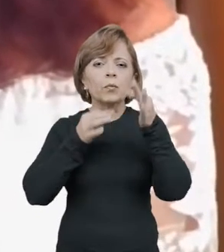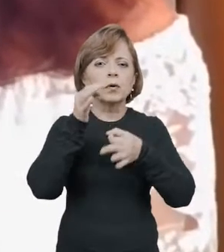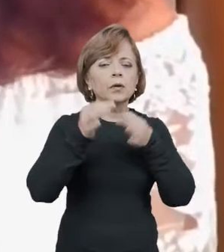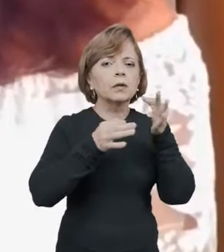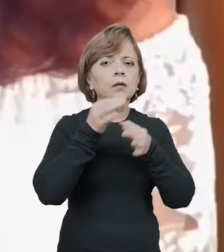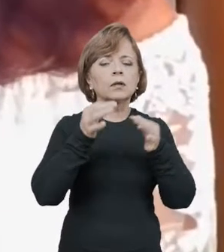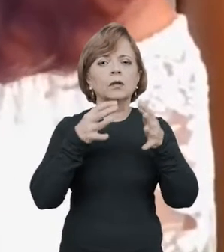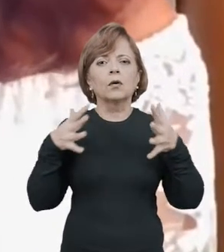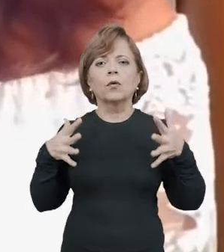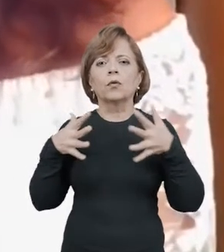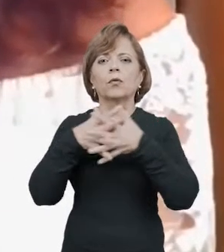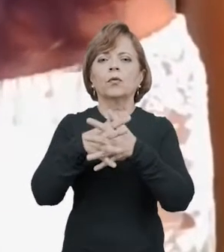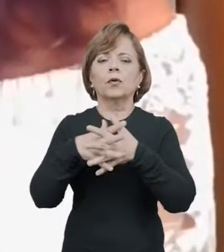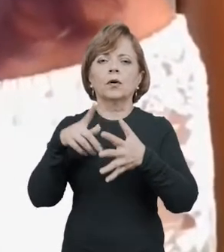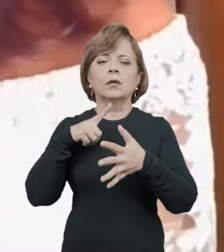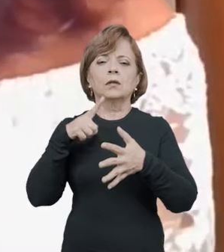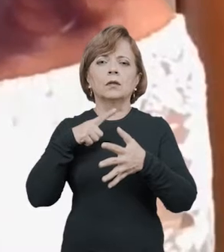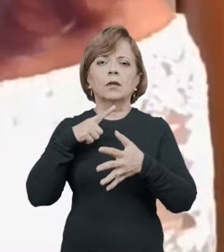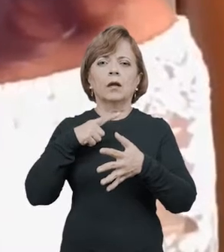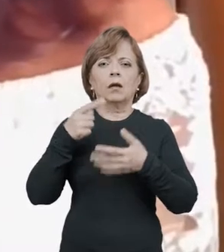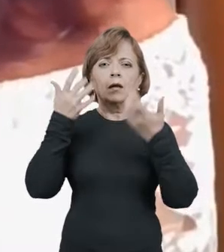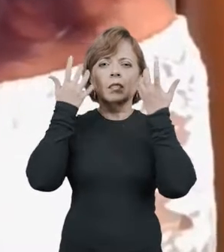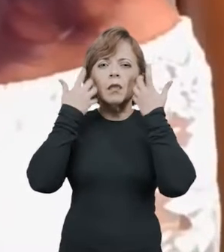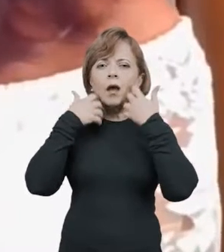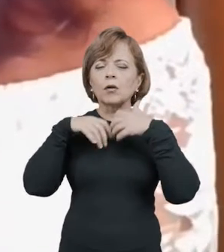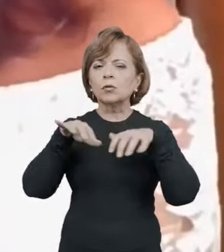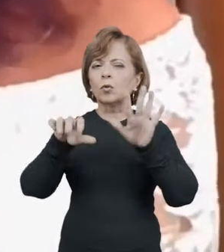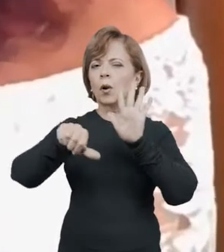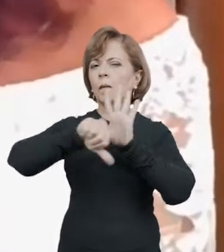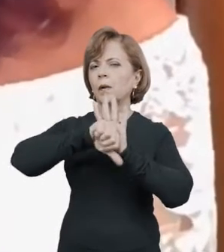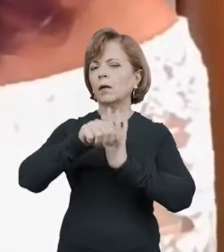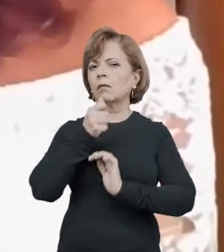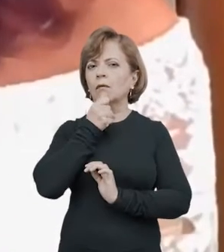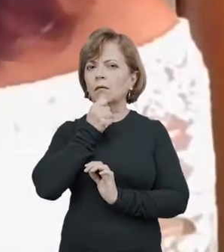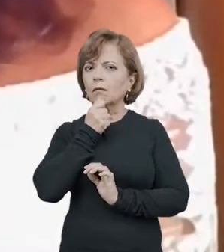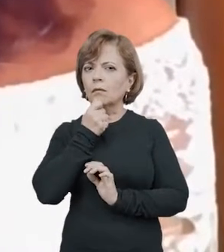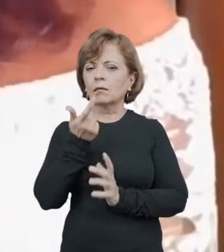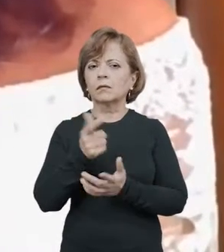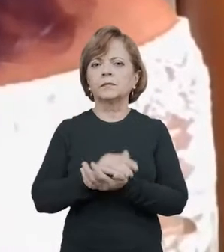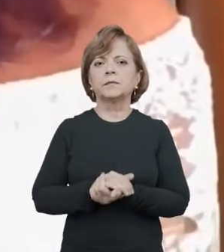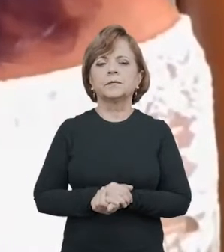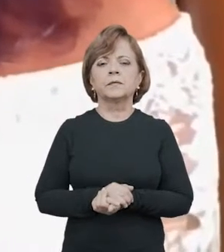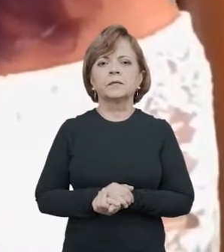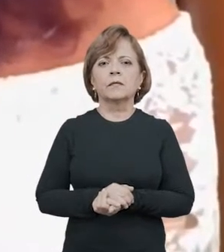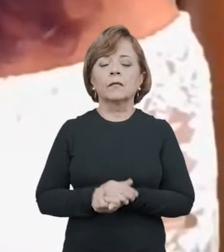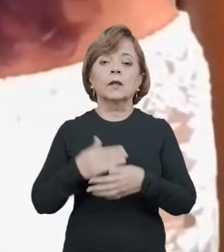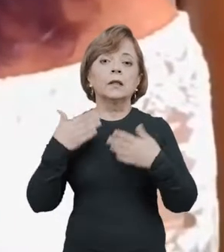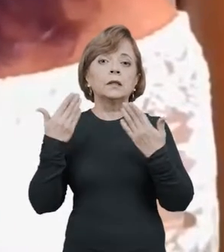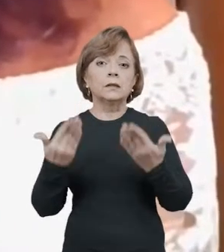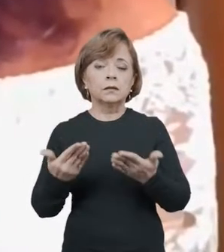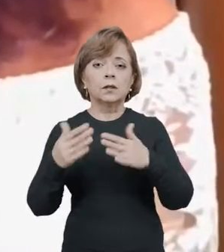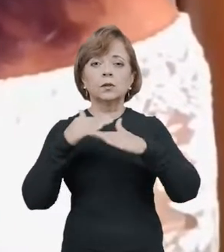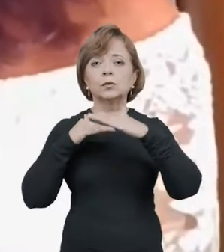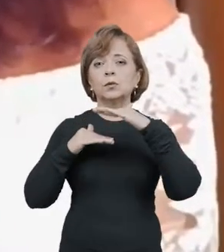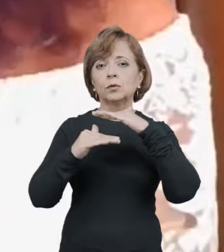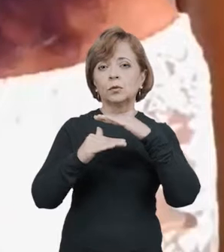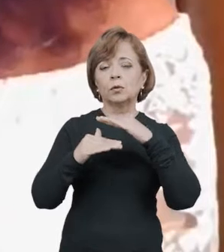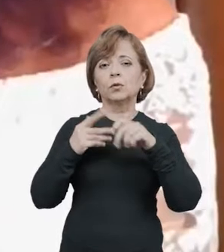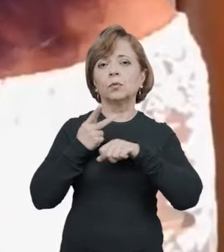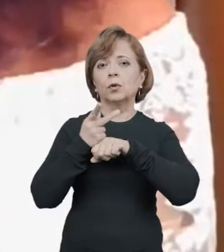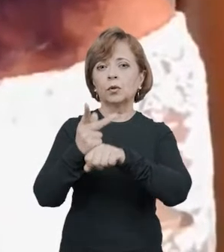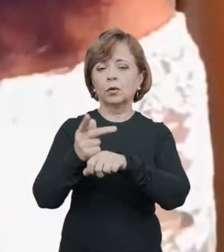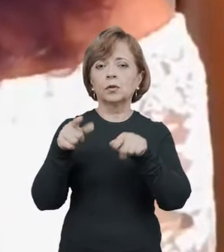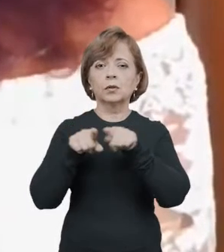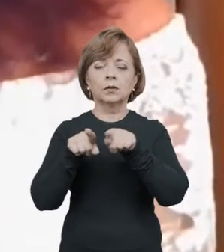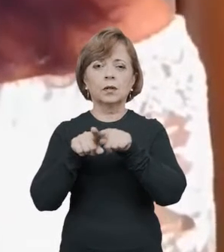os conflitos de atribuição de natureza não penal suscitados por membros do Ministério Público. E a Subprocuradoria